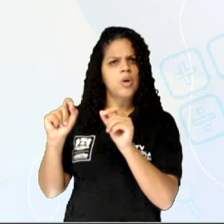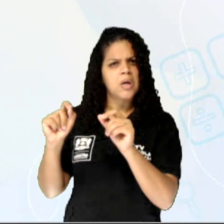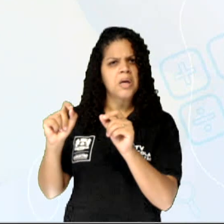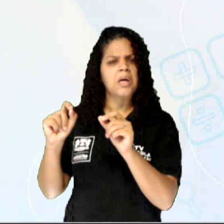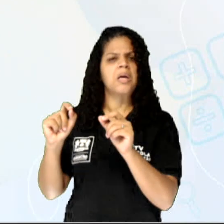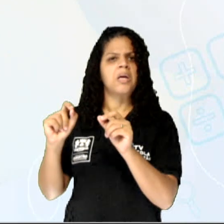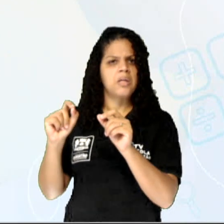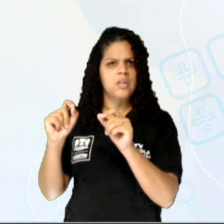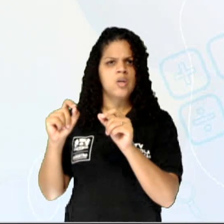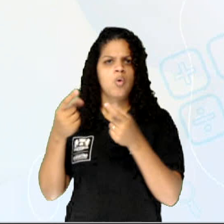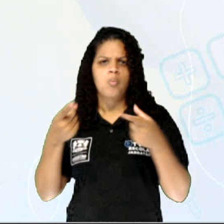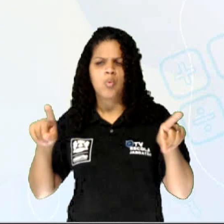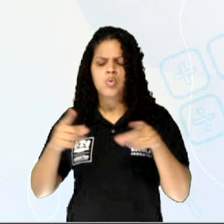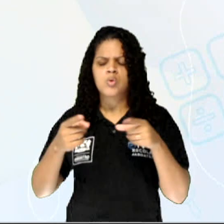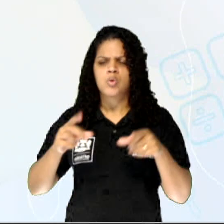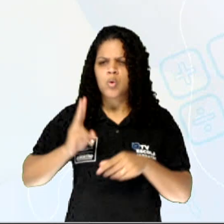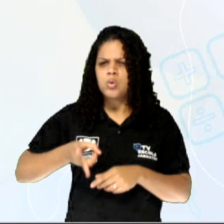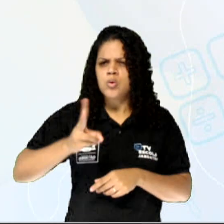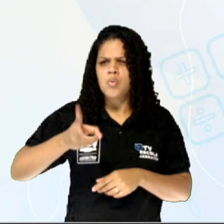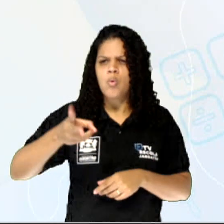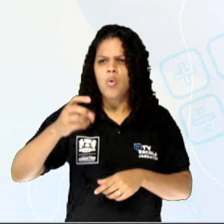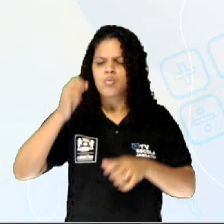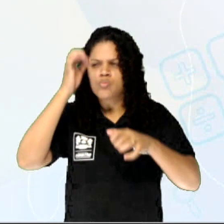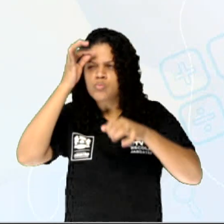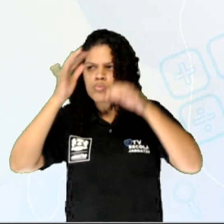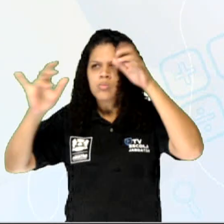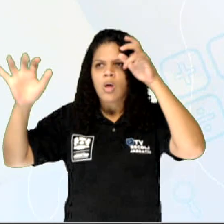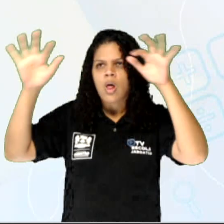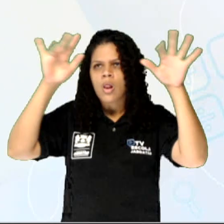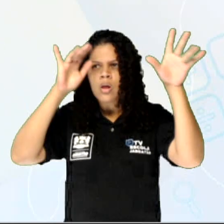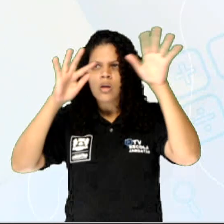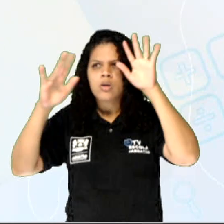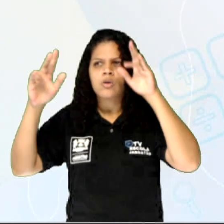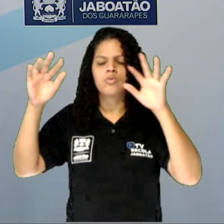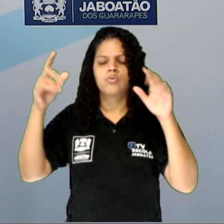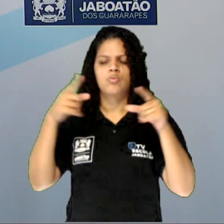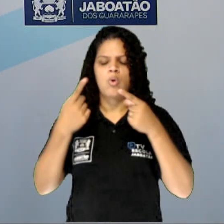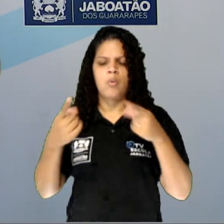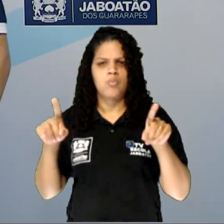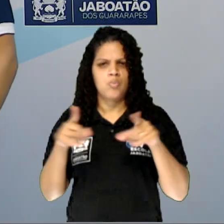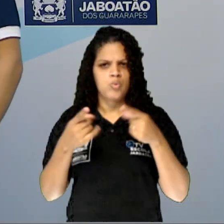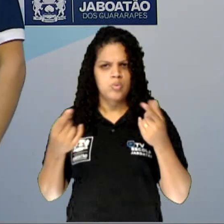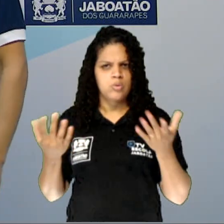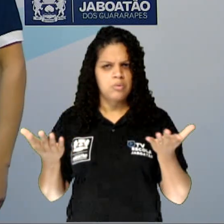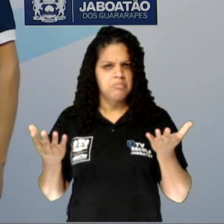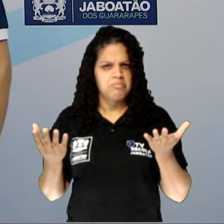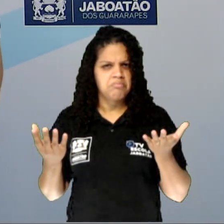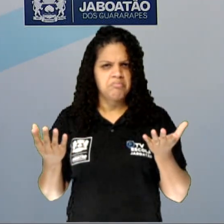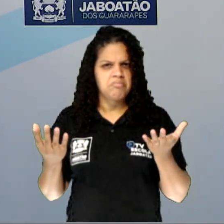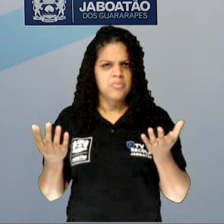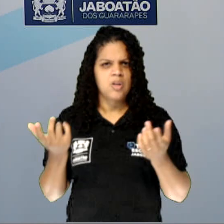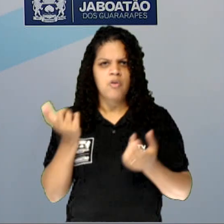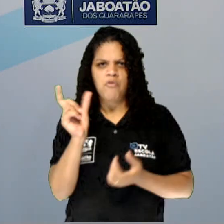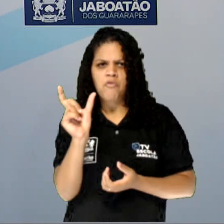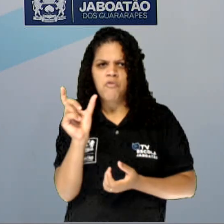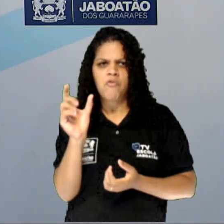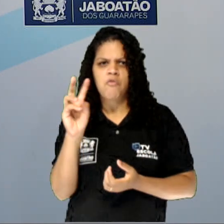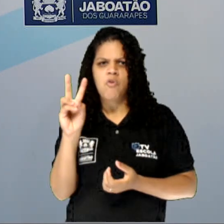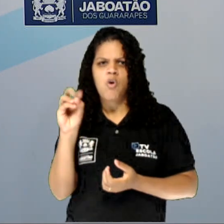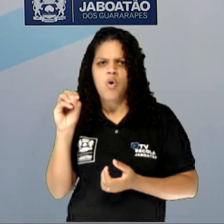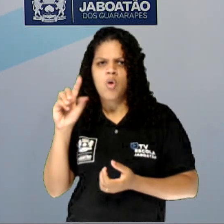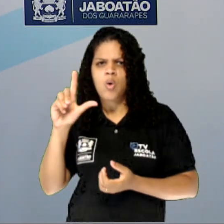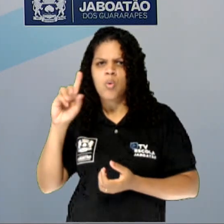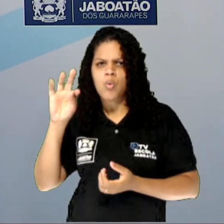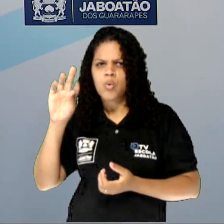delírios de sua fantasia musical. Na verdade, pessoal, aí as palavras voluta e delírio é que tem que